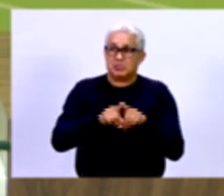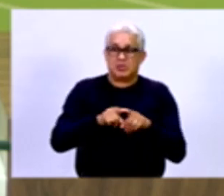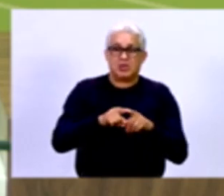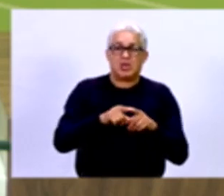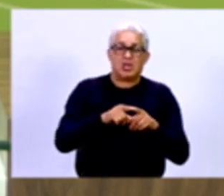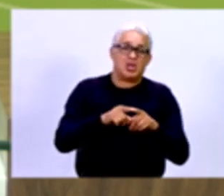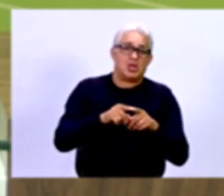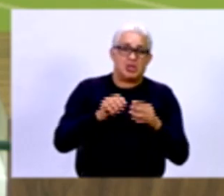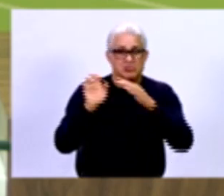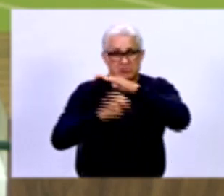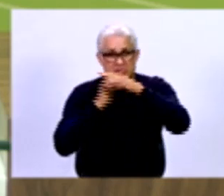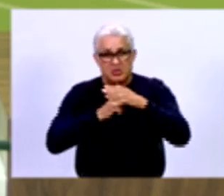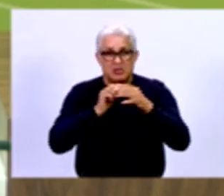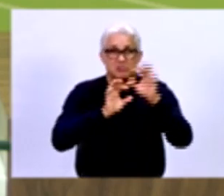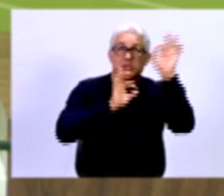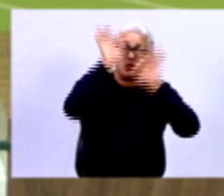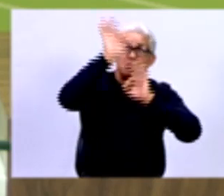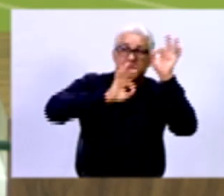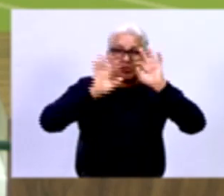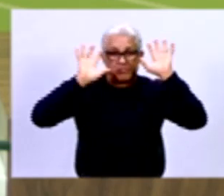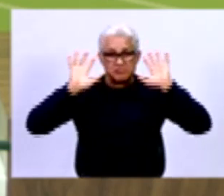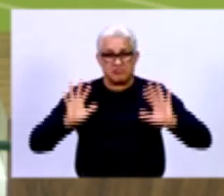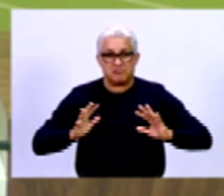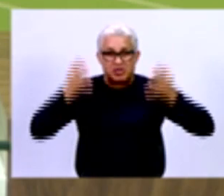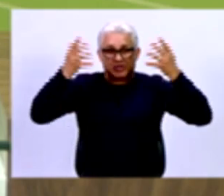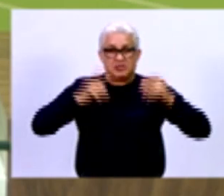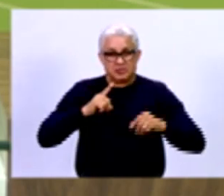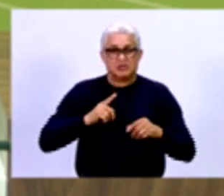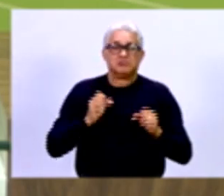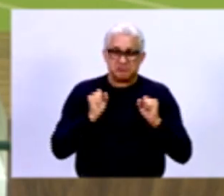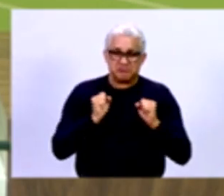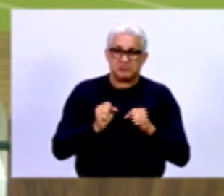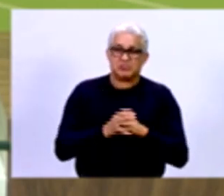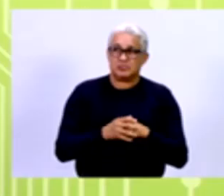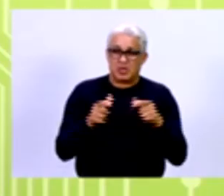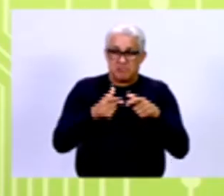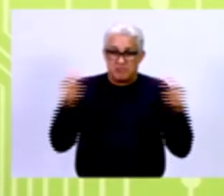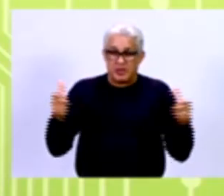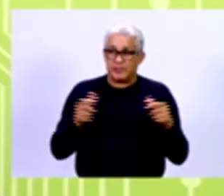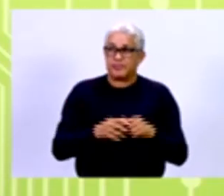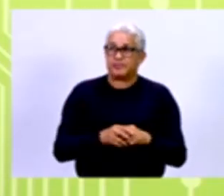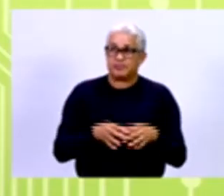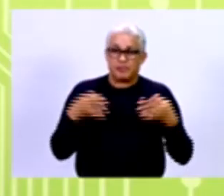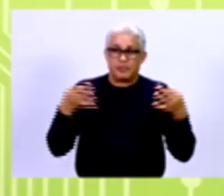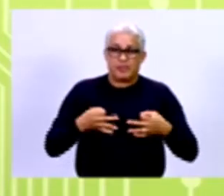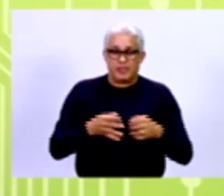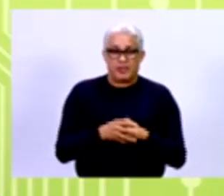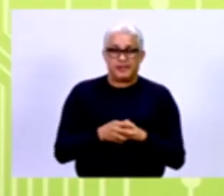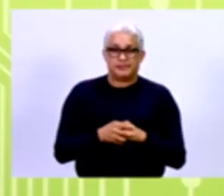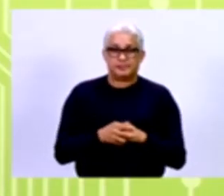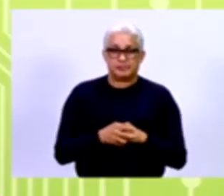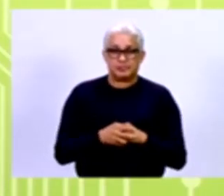decoração, de festas. Então tem muito serviço terciário crescendo na nossa atividade econômica. Perfeito. Então,